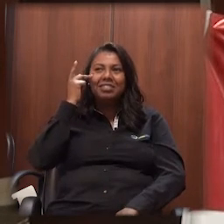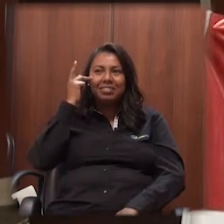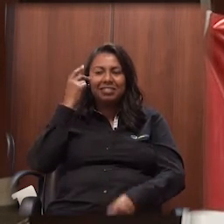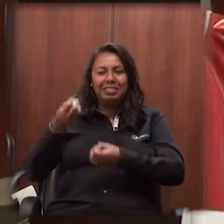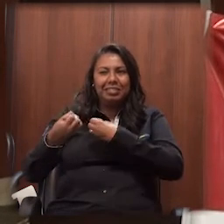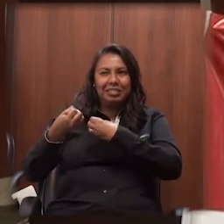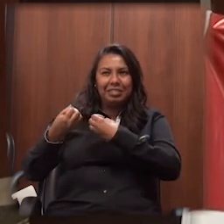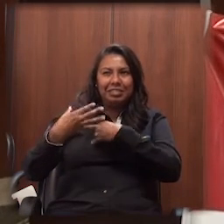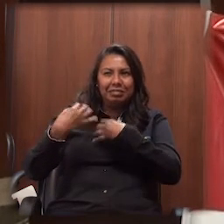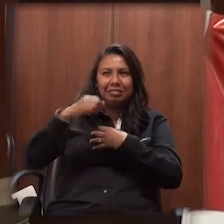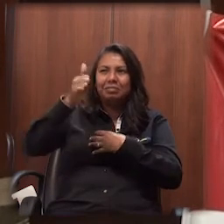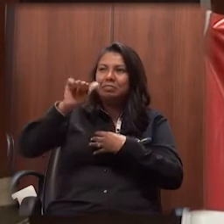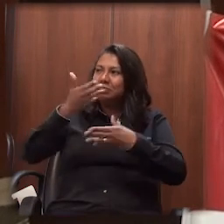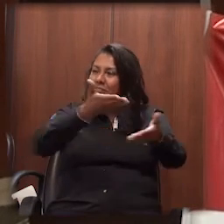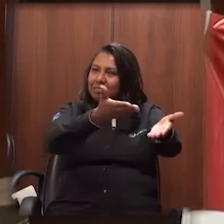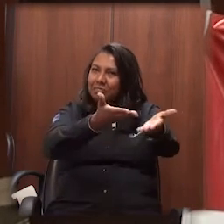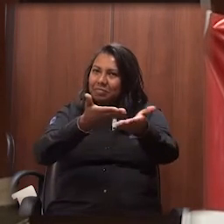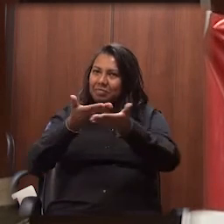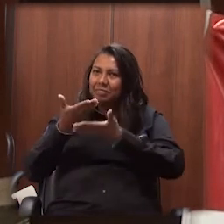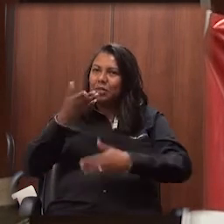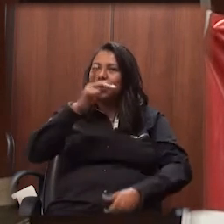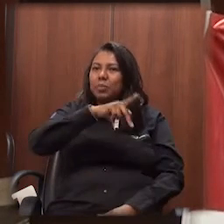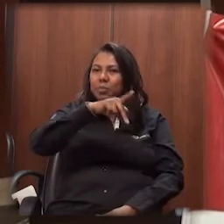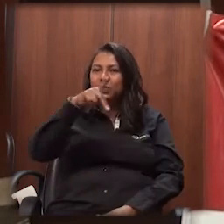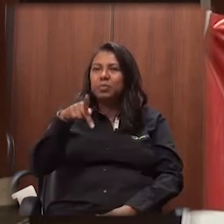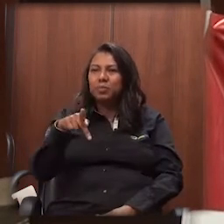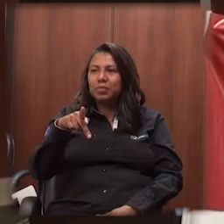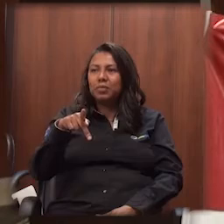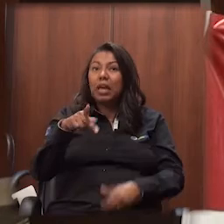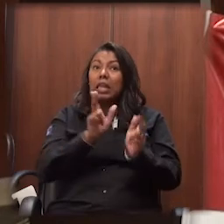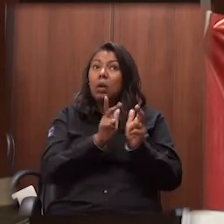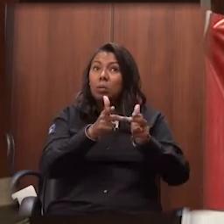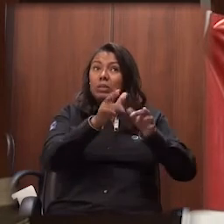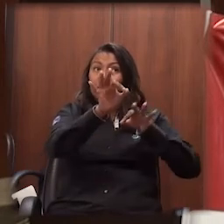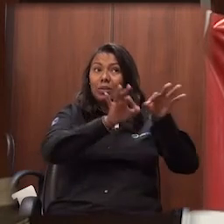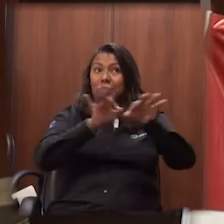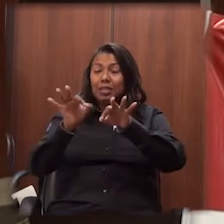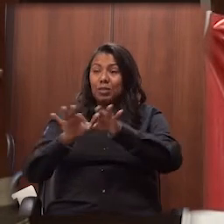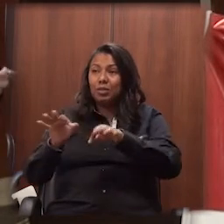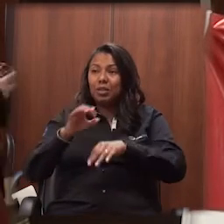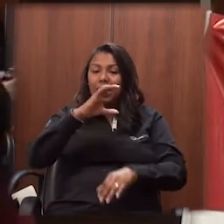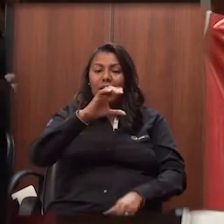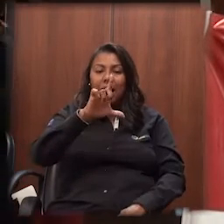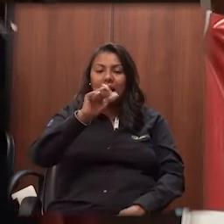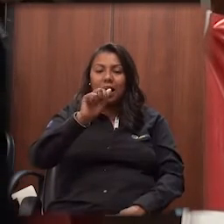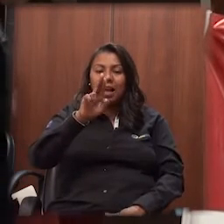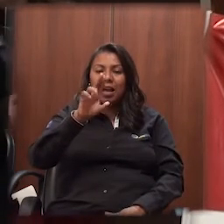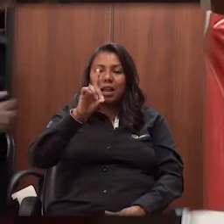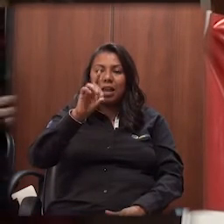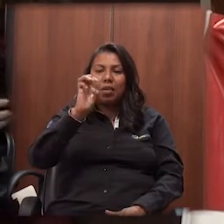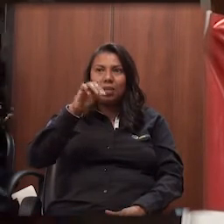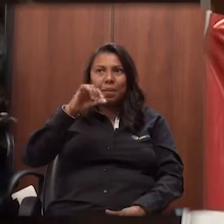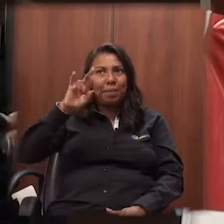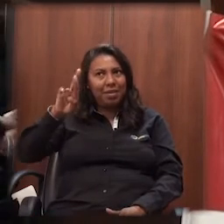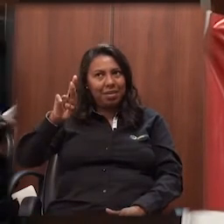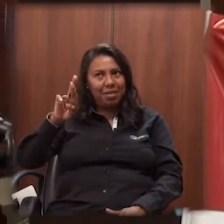dados. Então eu quero chamar aqui o professor, que também é da comissão organizadora, Claudemir Viana, da ECA USP,